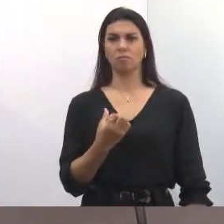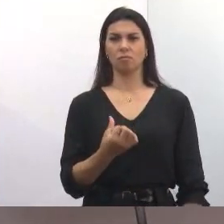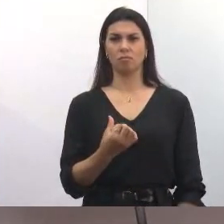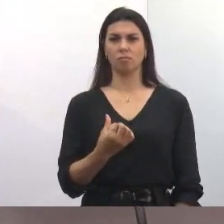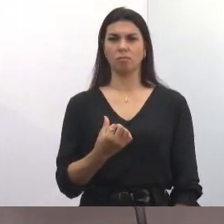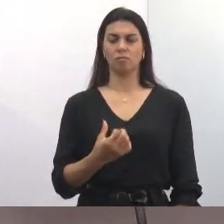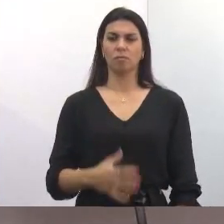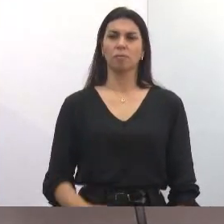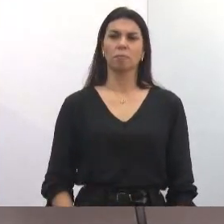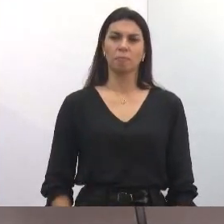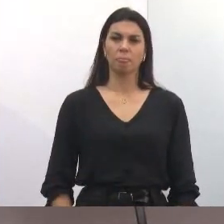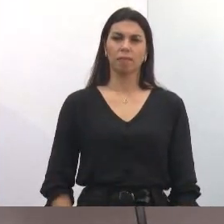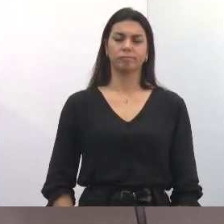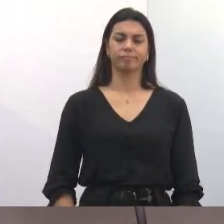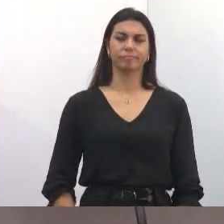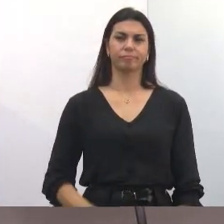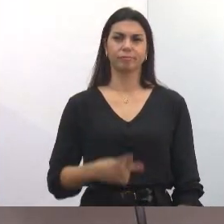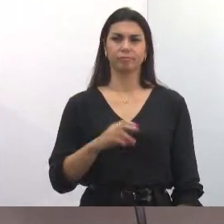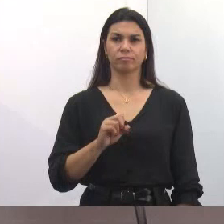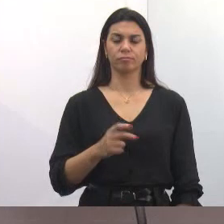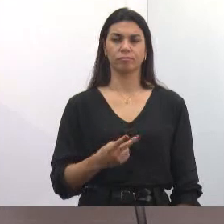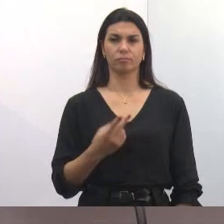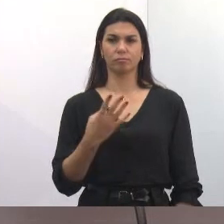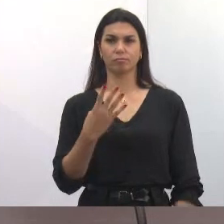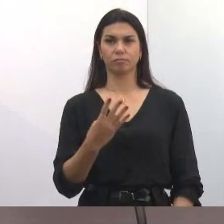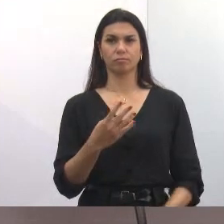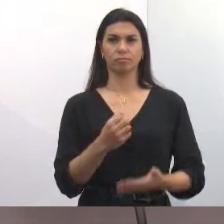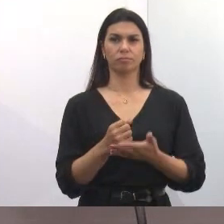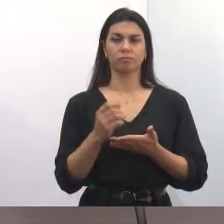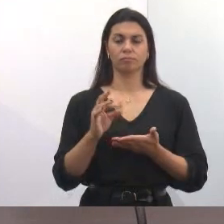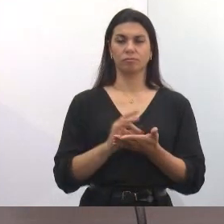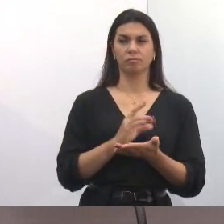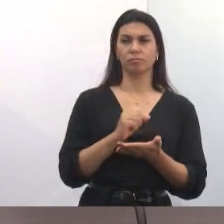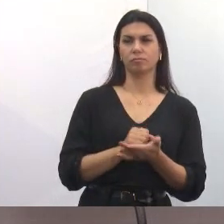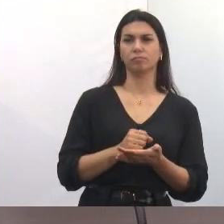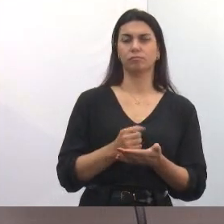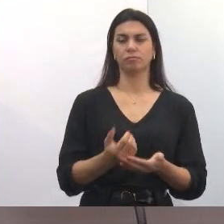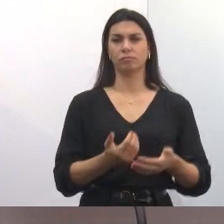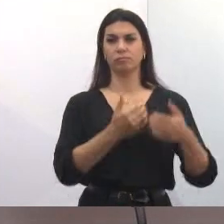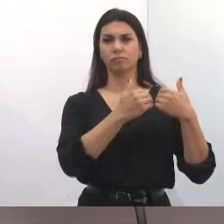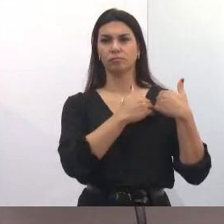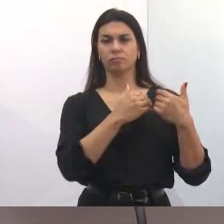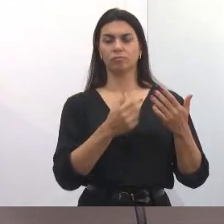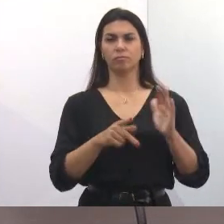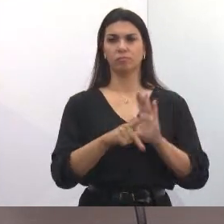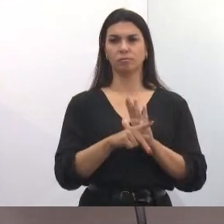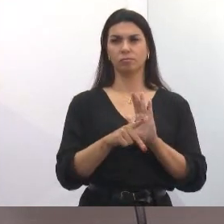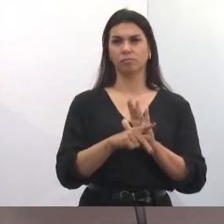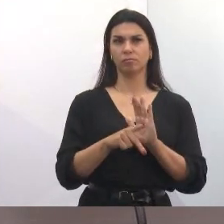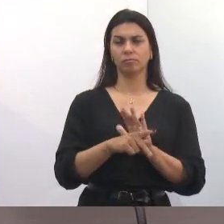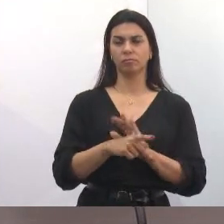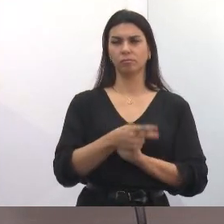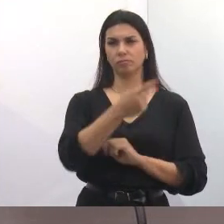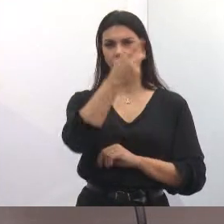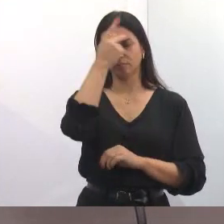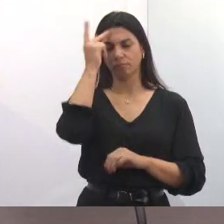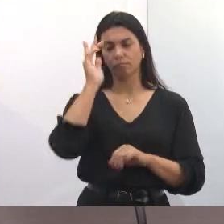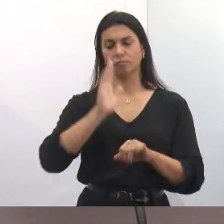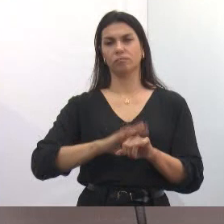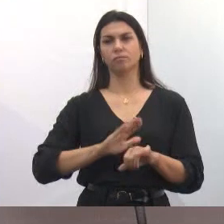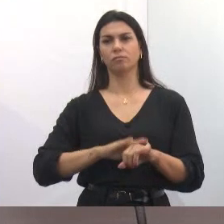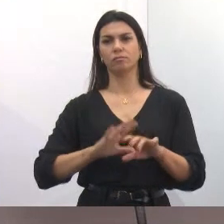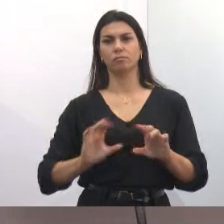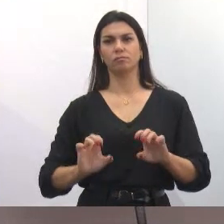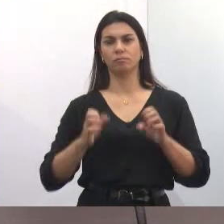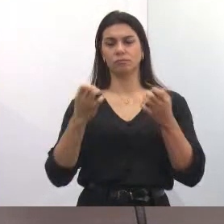36595/2024. O evento foi autorizado, pois a assinatura do termo de responsabilidade pelo responsável do evento. Cópia do alvará e autorização em